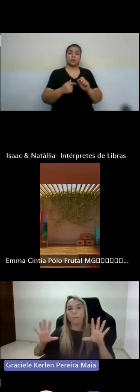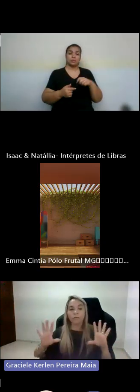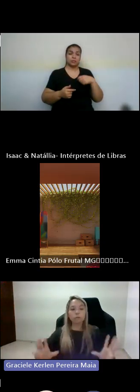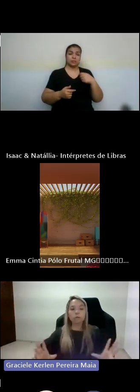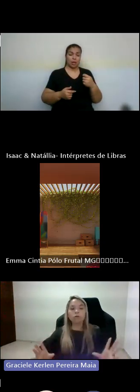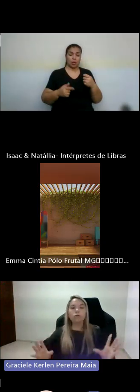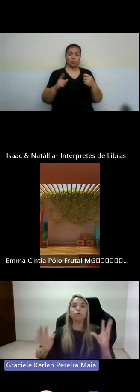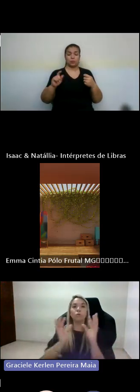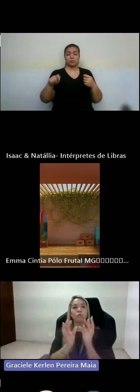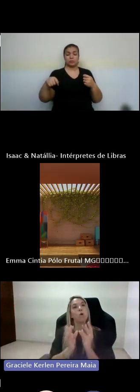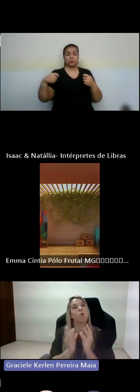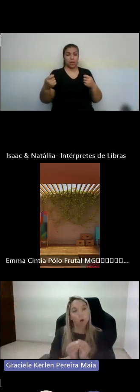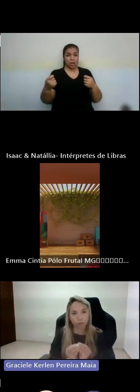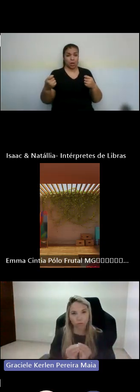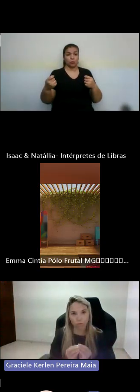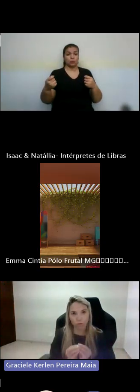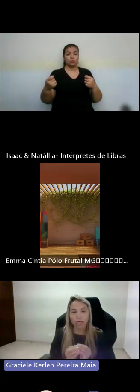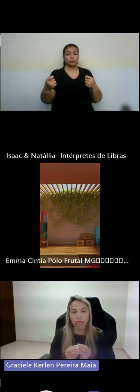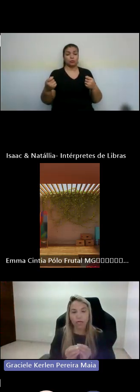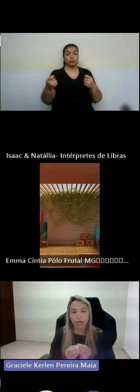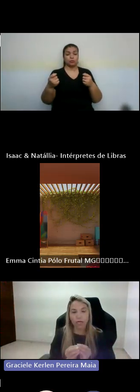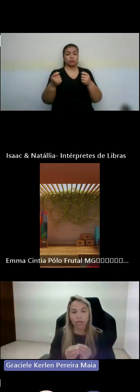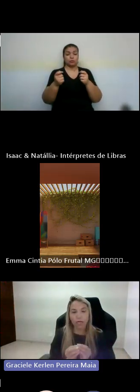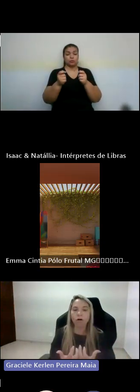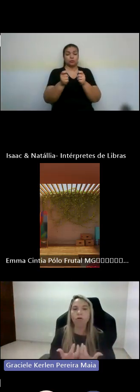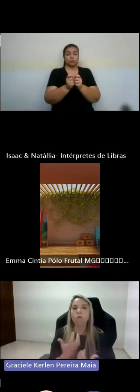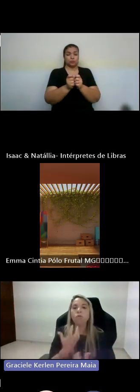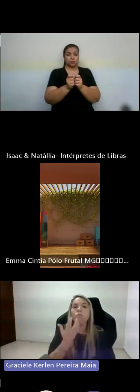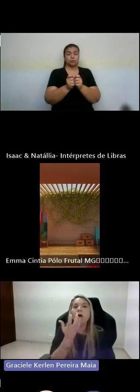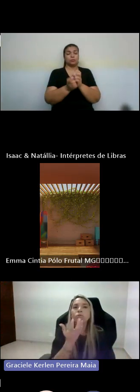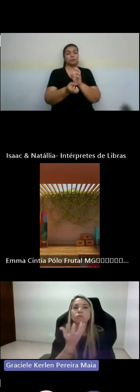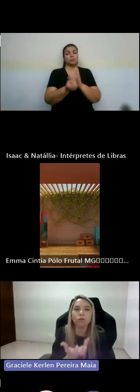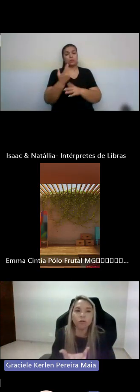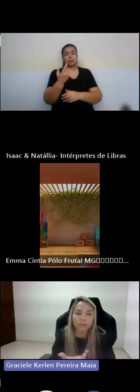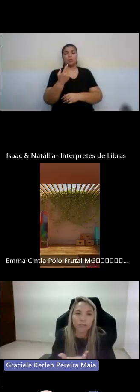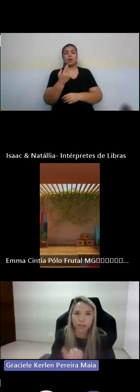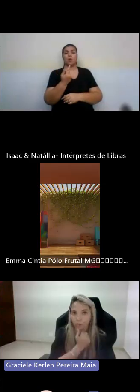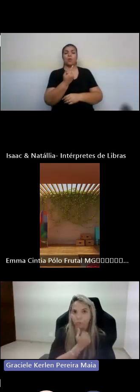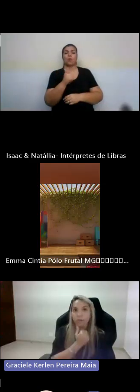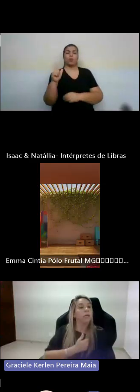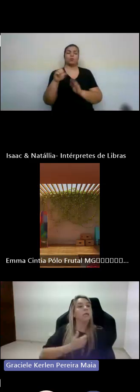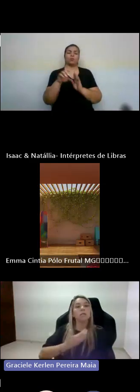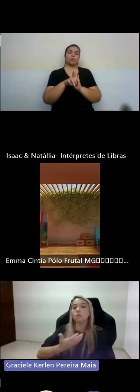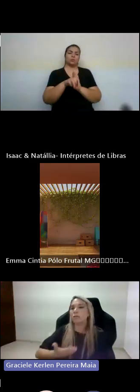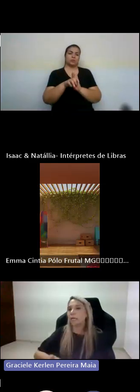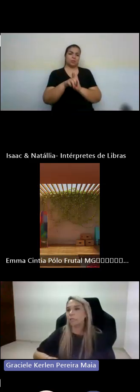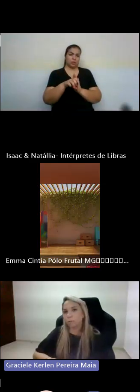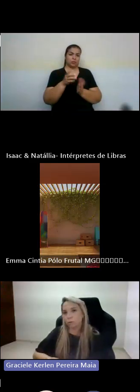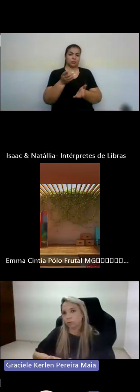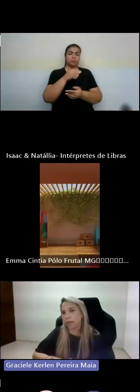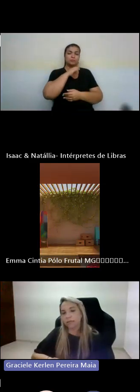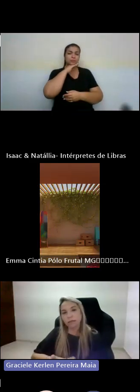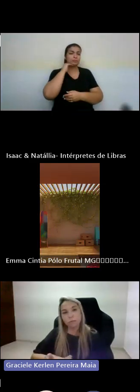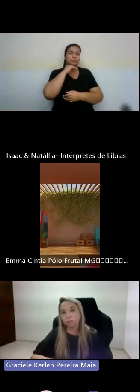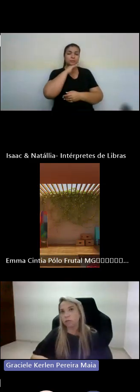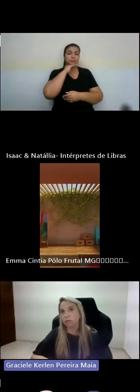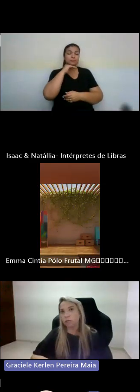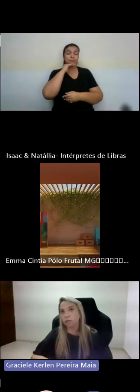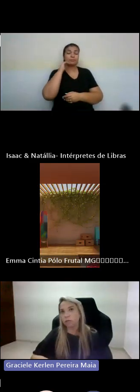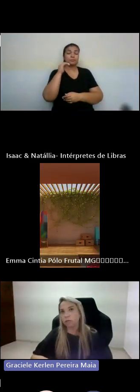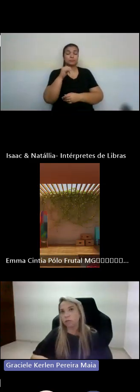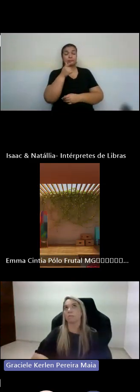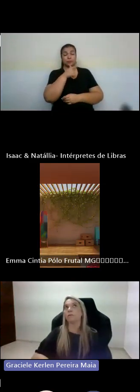sinal. Mas quando eu junto um com o outro, virou um outro conceito. Isso na língua portuguesa é